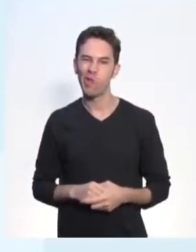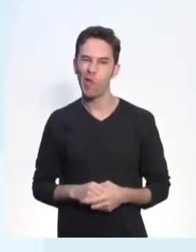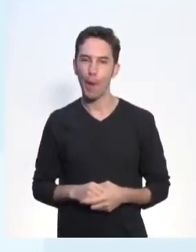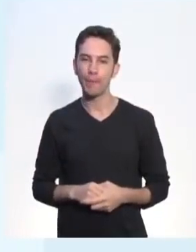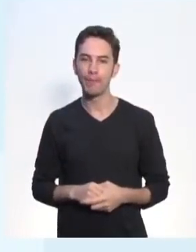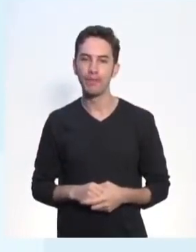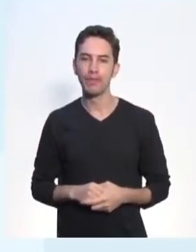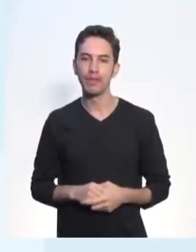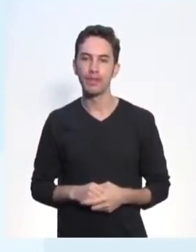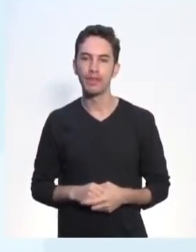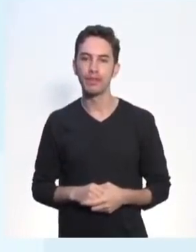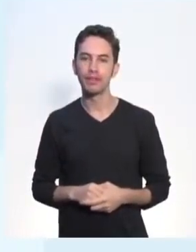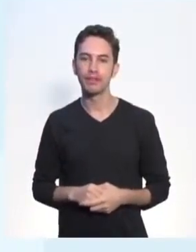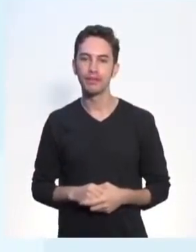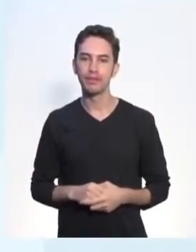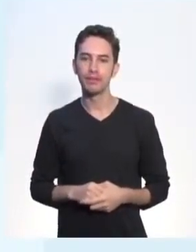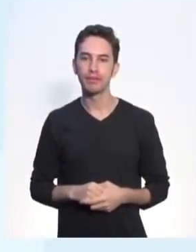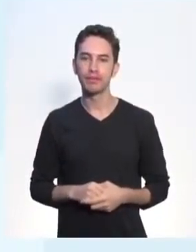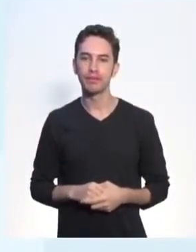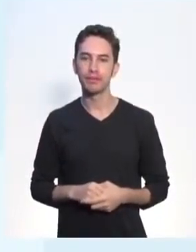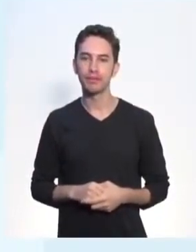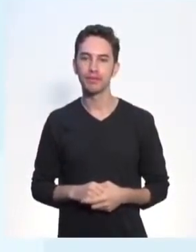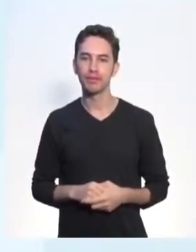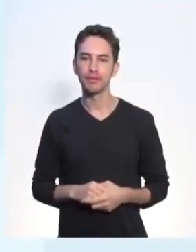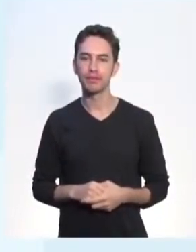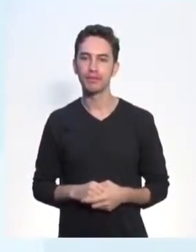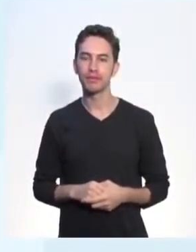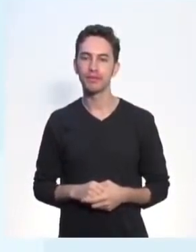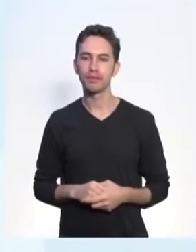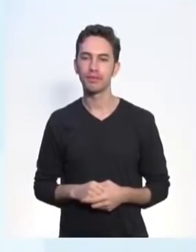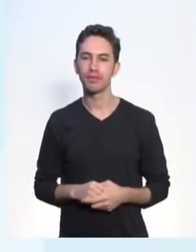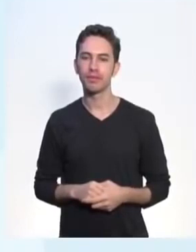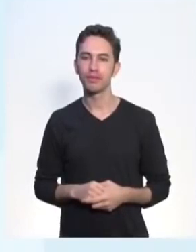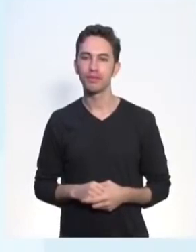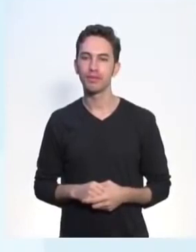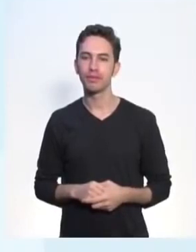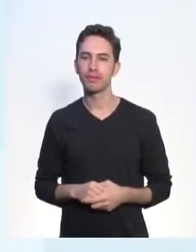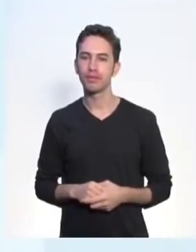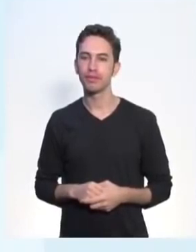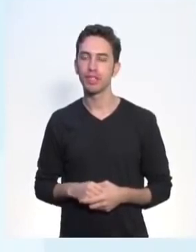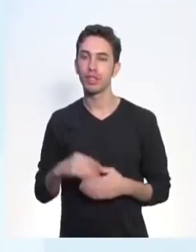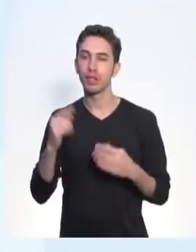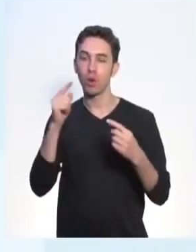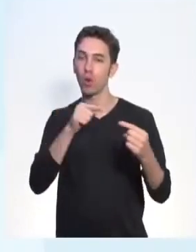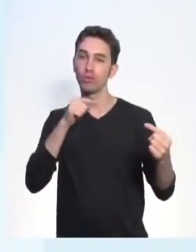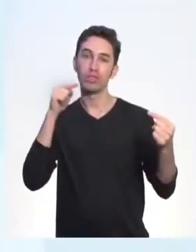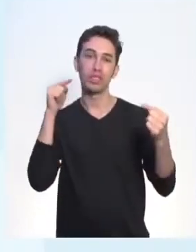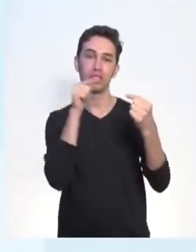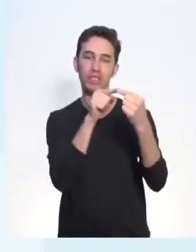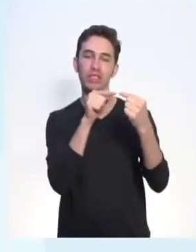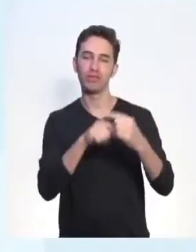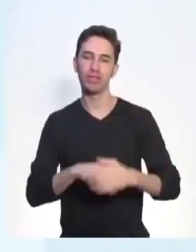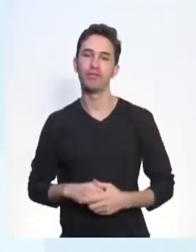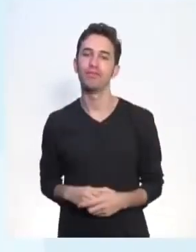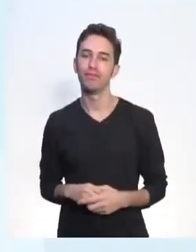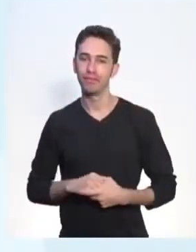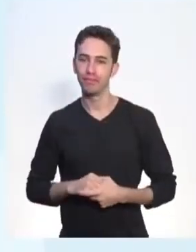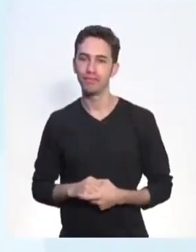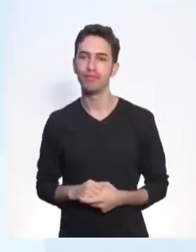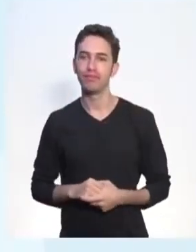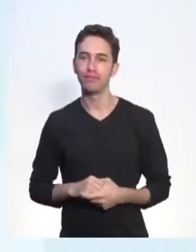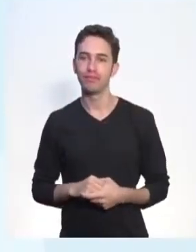Se eu escrever aqui em cima, eu vou pegar o pessoal ou não? Não? Clara e objetiva. É